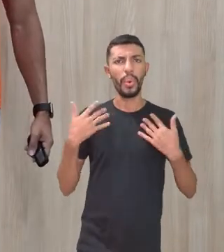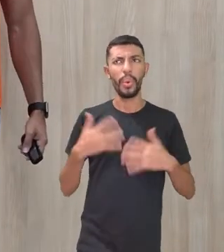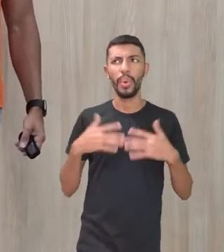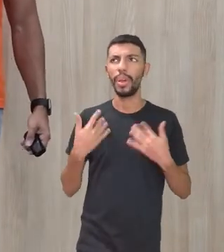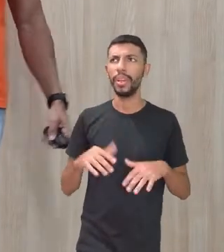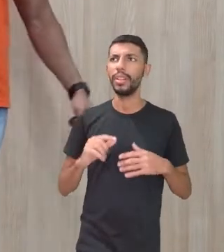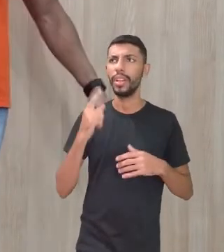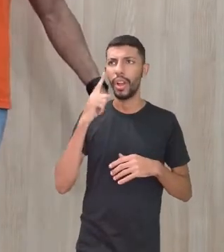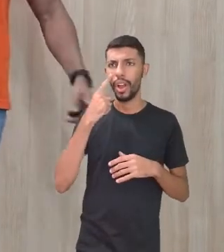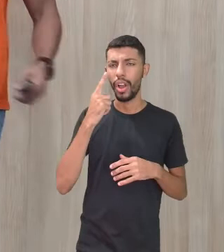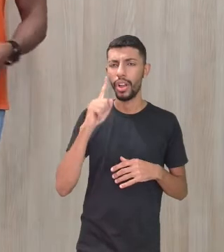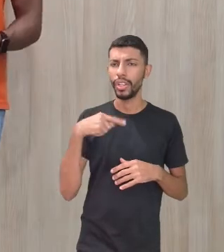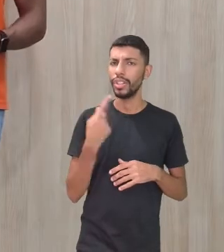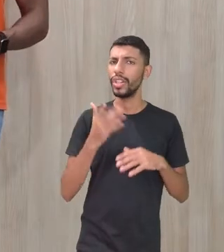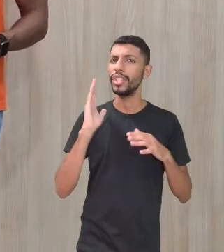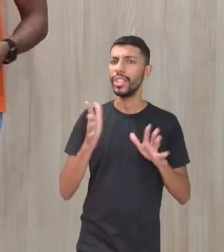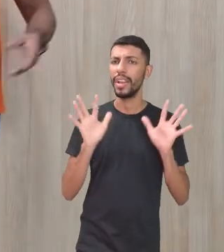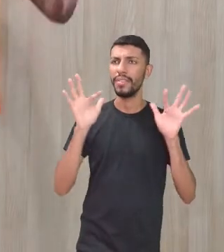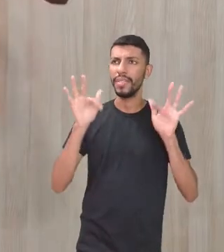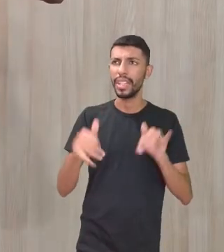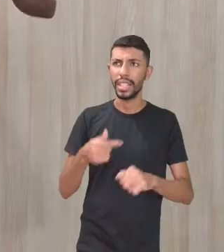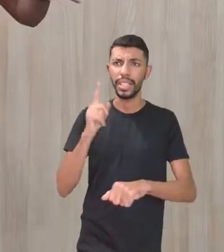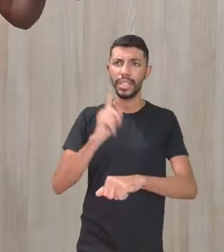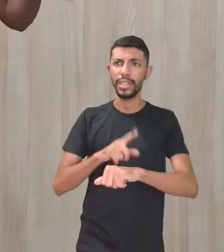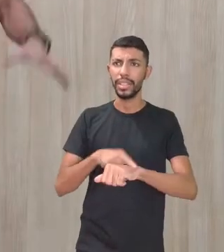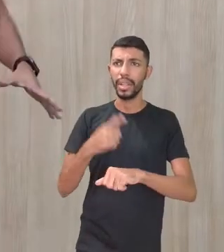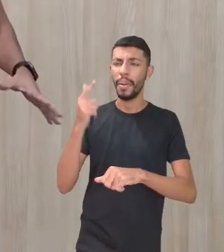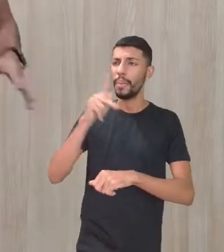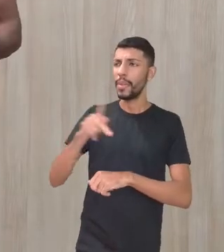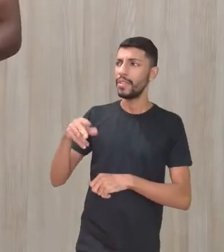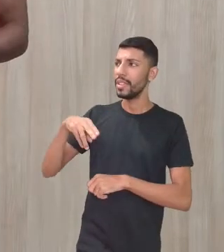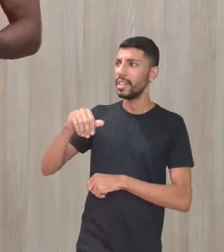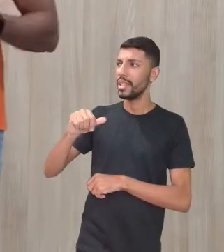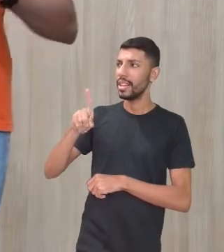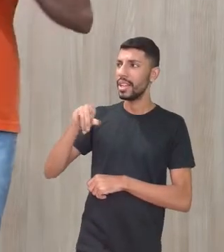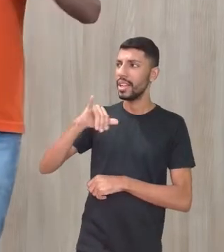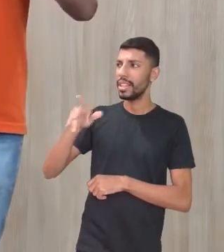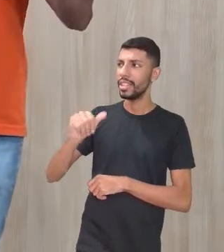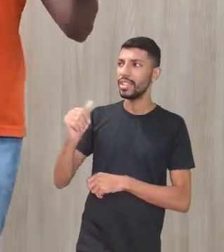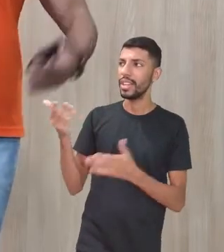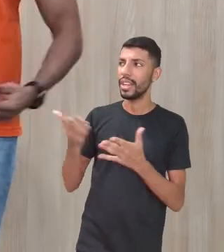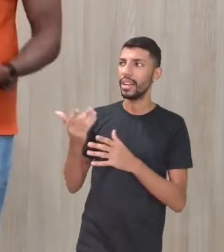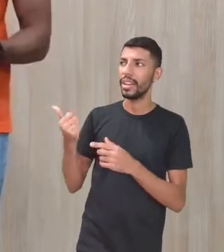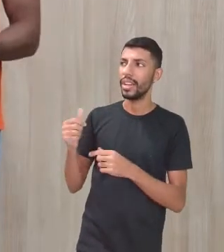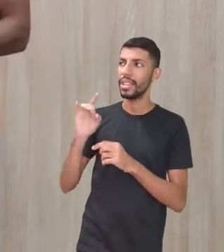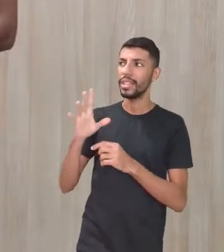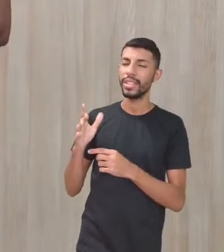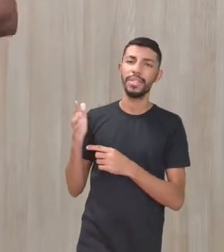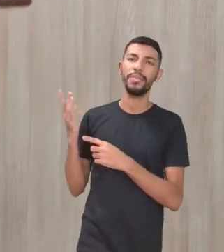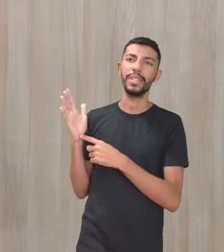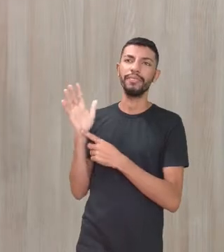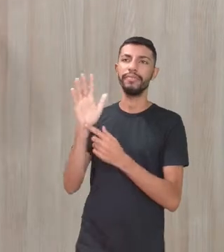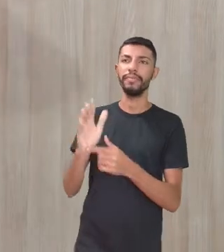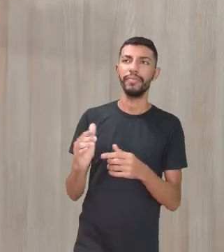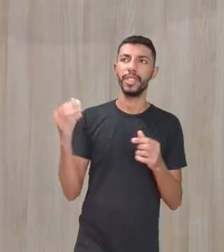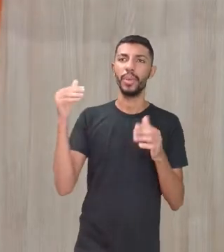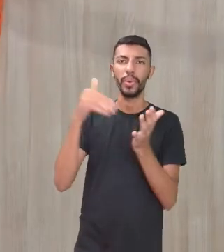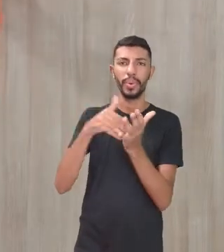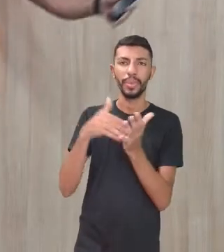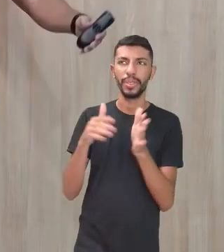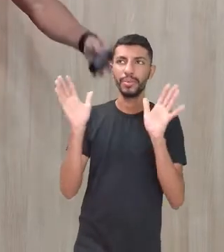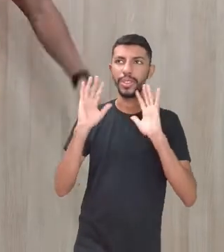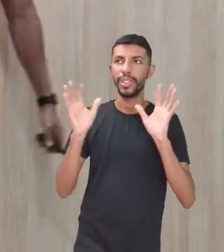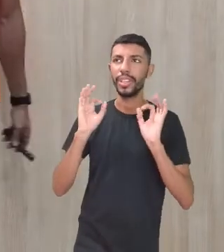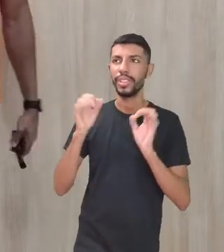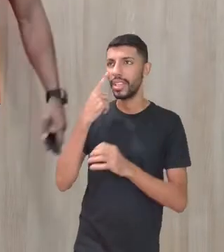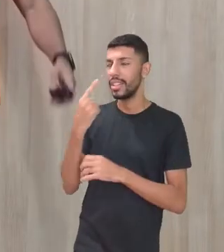Pessoal, estamos estourando o tempo, certo? Vou passar a palavrinha para a professora Nádia, para ela fazer os últimos comentários e já dar tchau